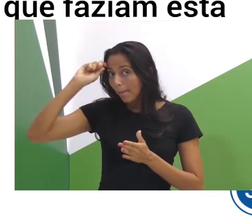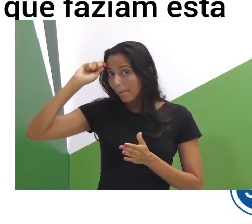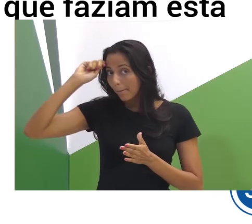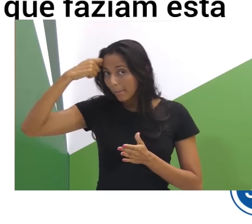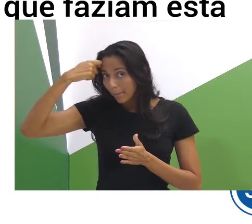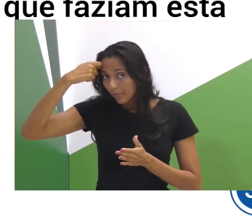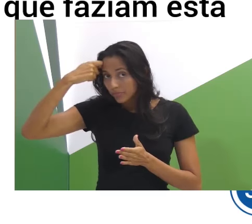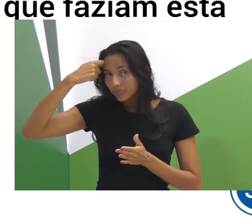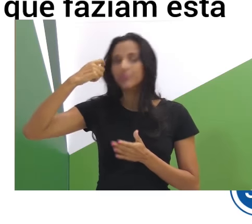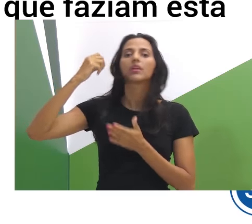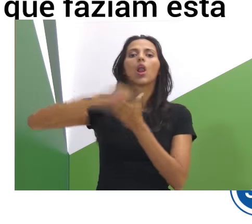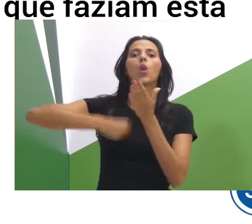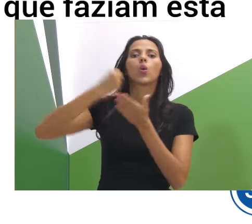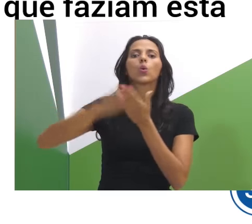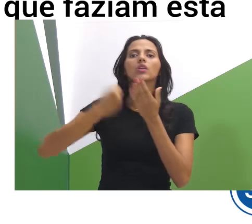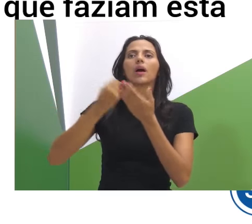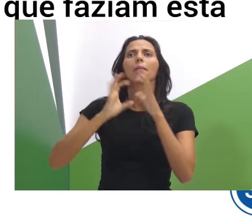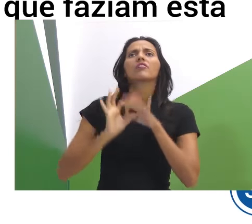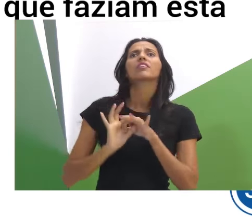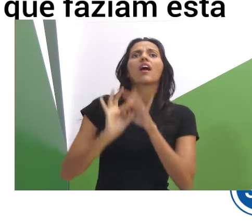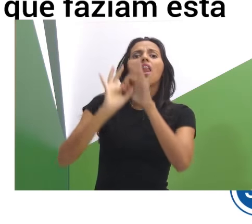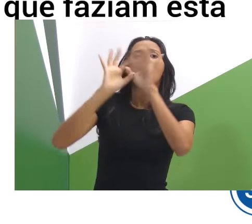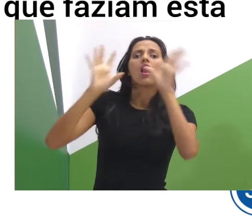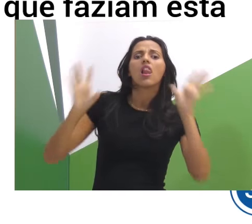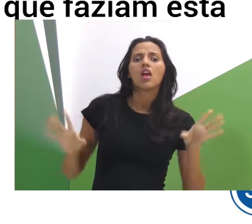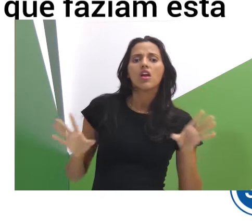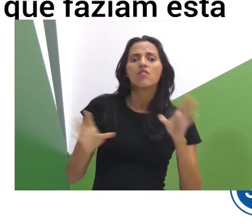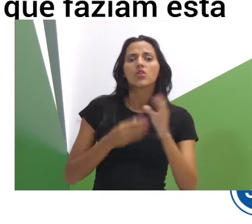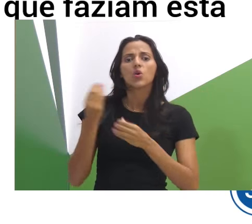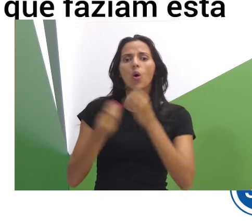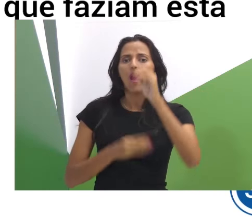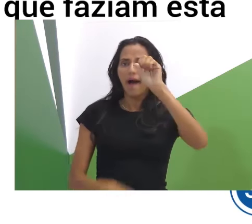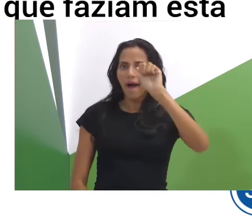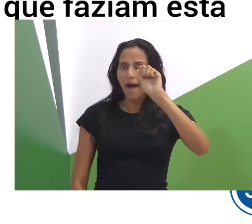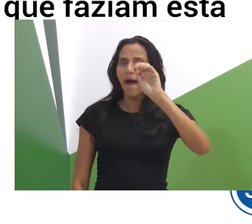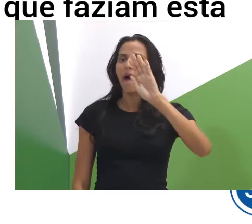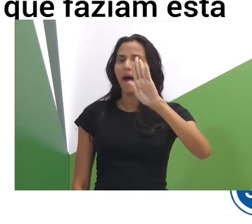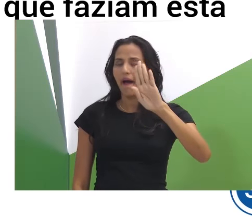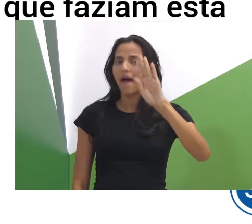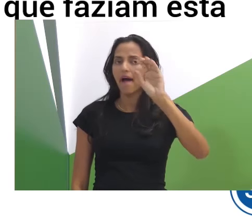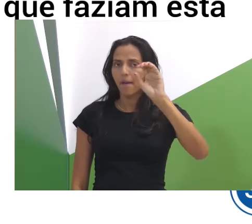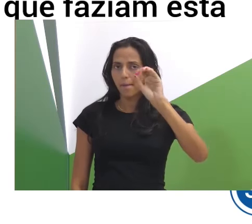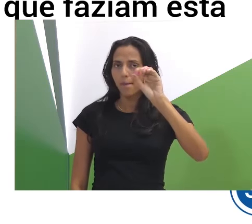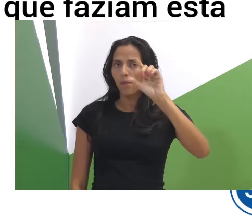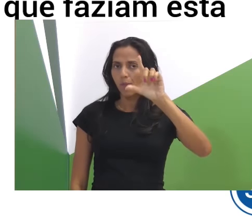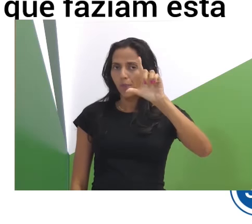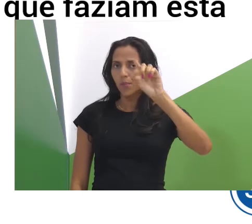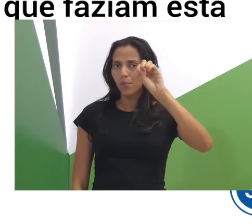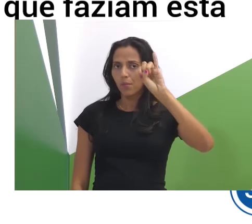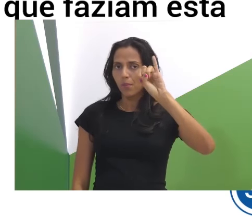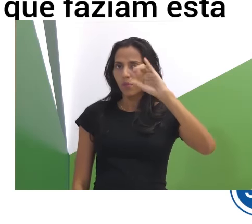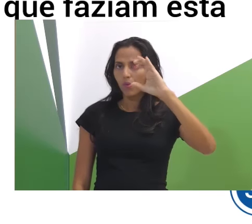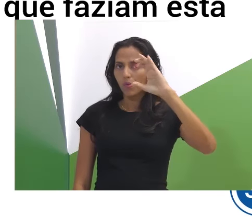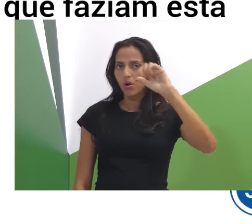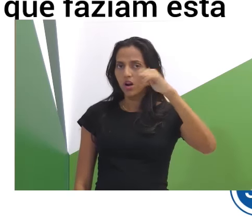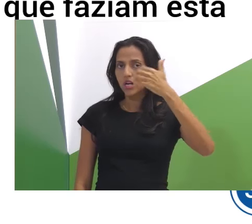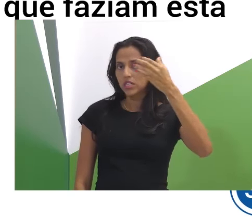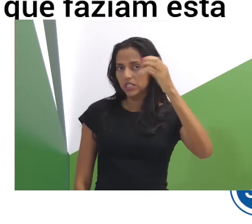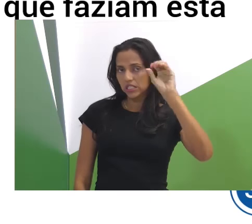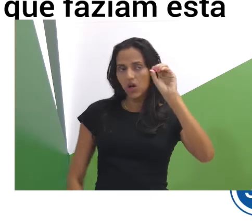o fator mais preponderante para o fim da escravidão no Brasil. A campanha abolicionista e a abolição da escravatura. Ela vai começar a partir da